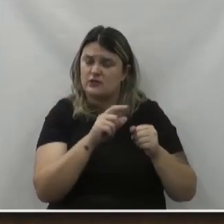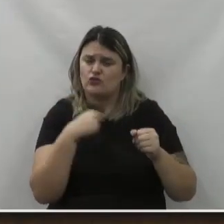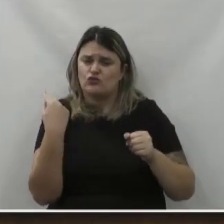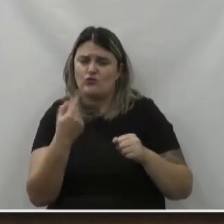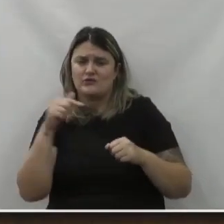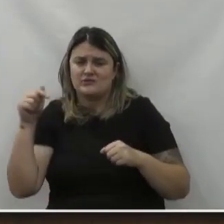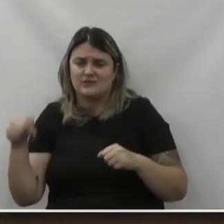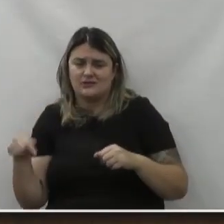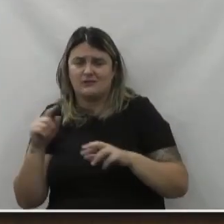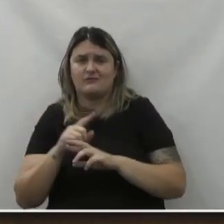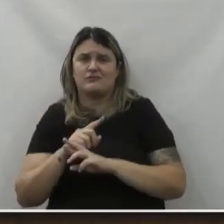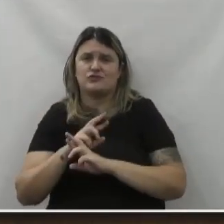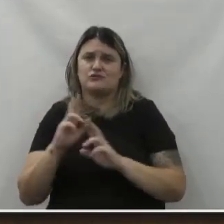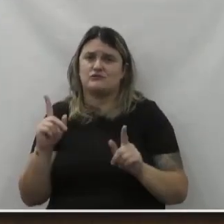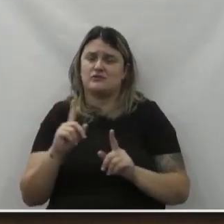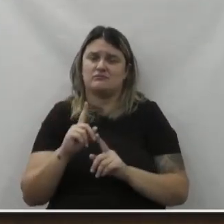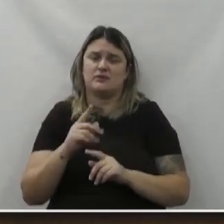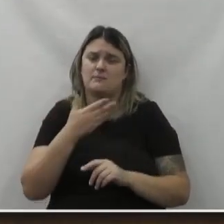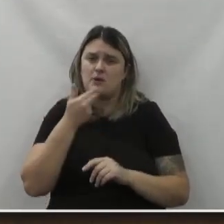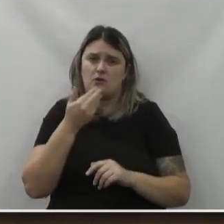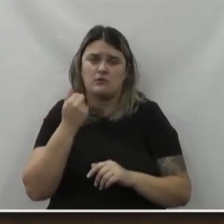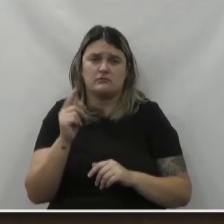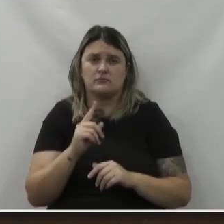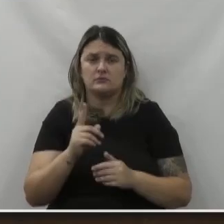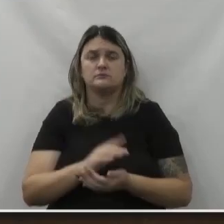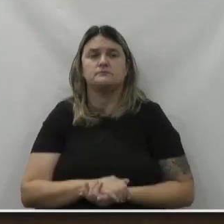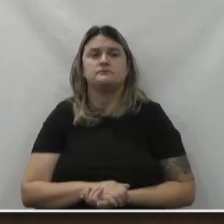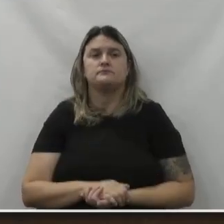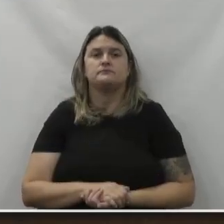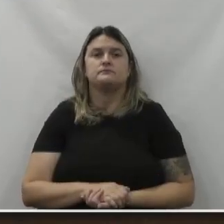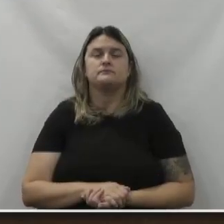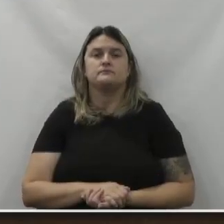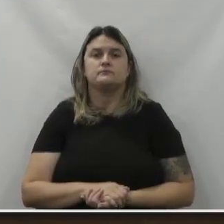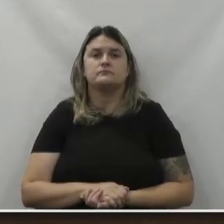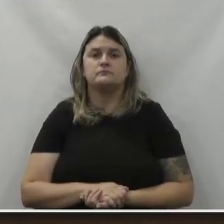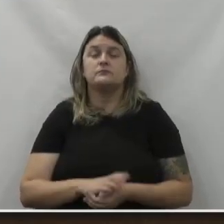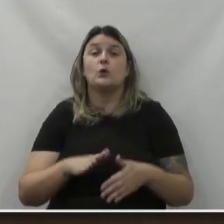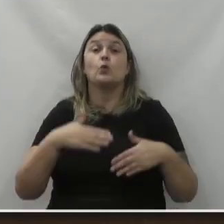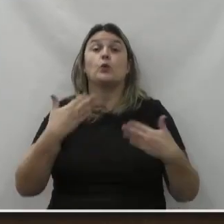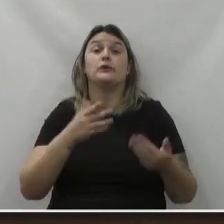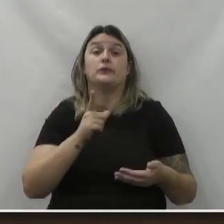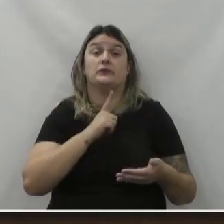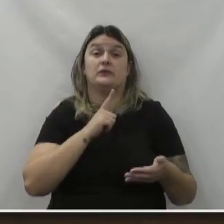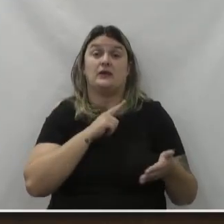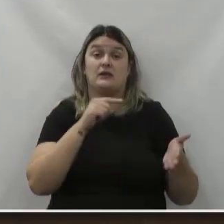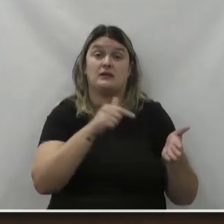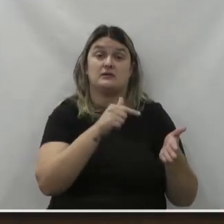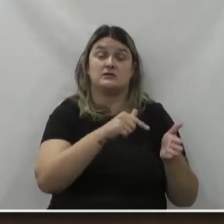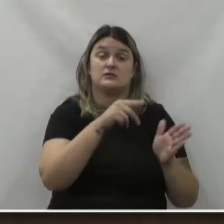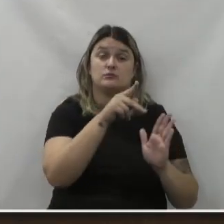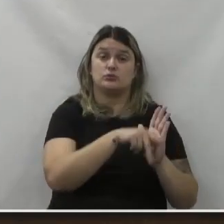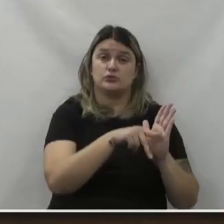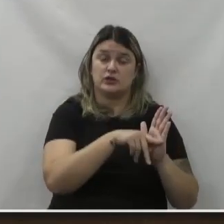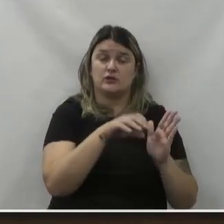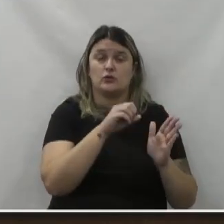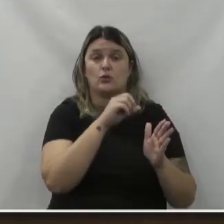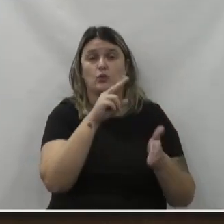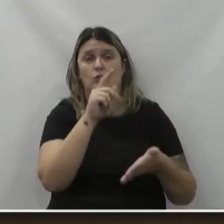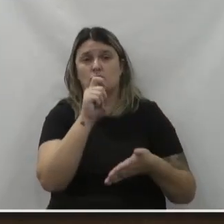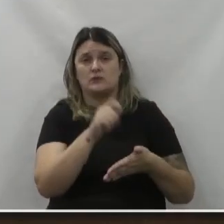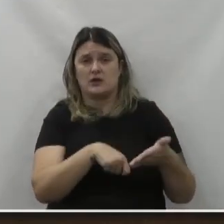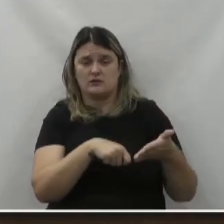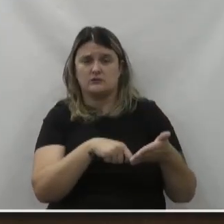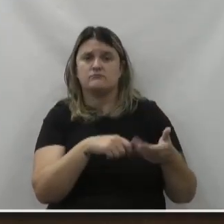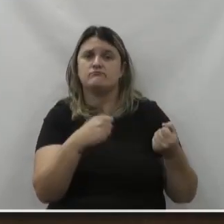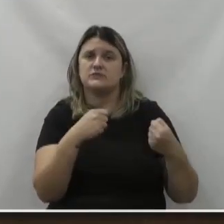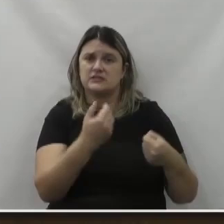eu citei esses parâmetros aqui judiciais, e quando tiver esse projeto, o contrato que for assinado, ele vai ter